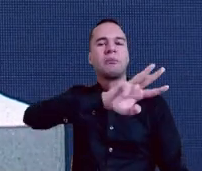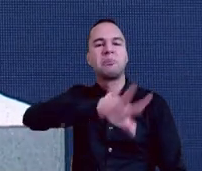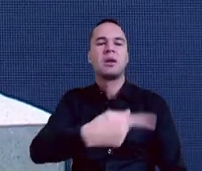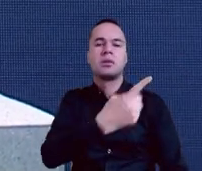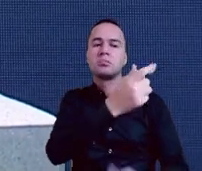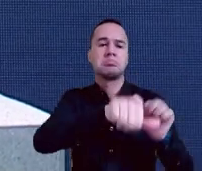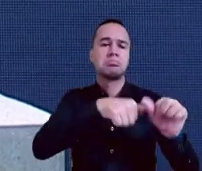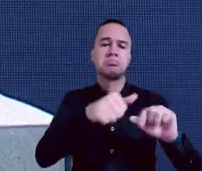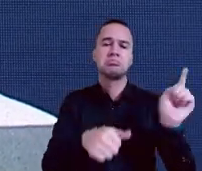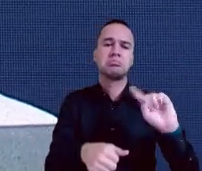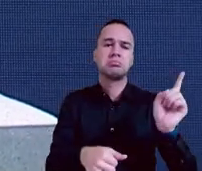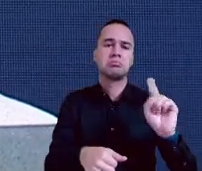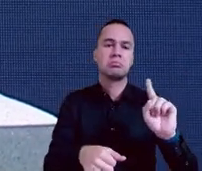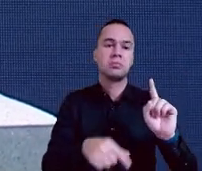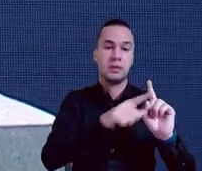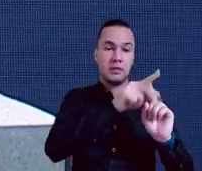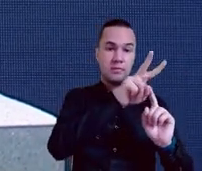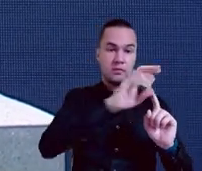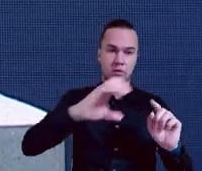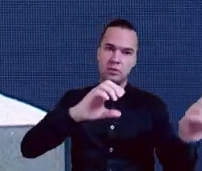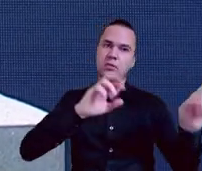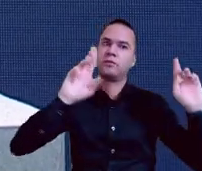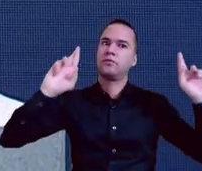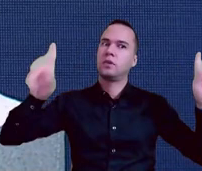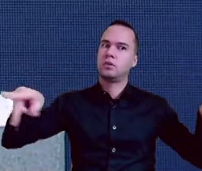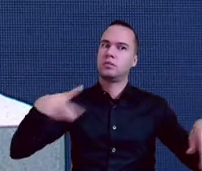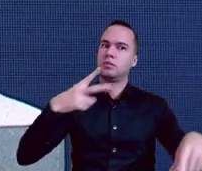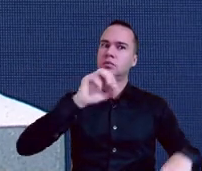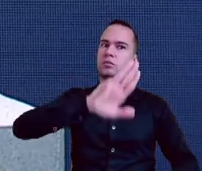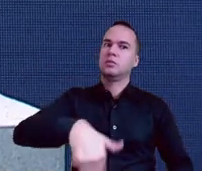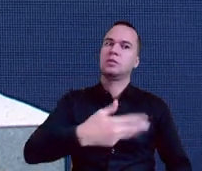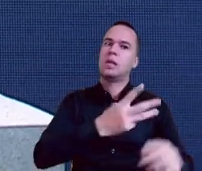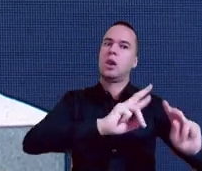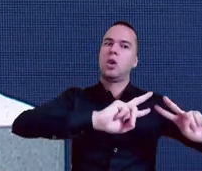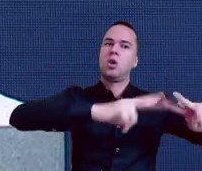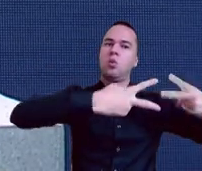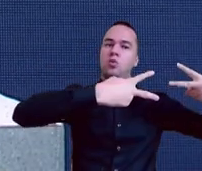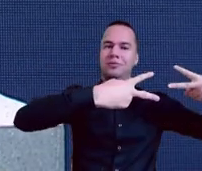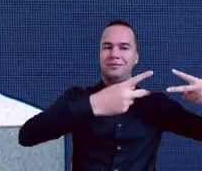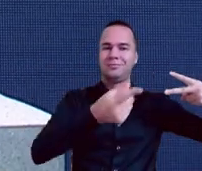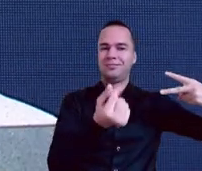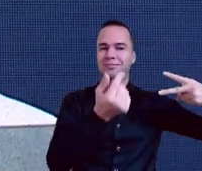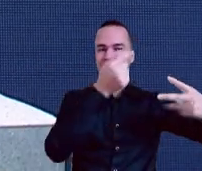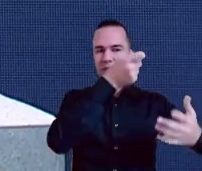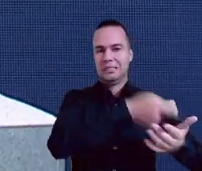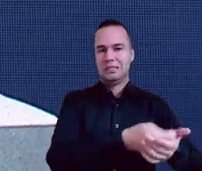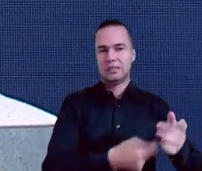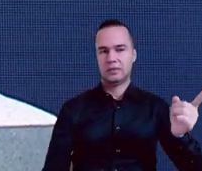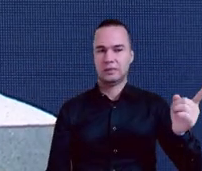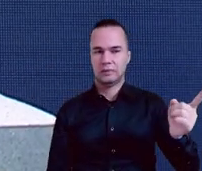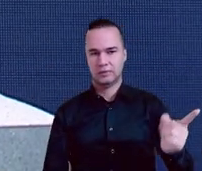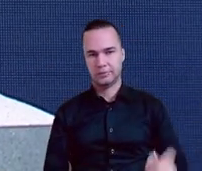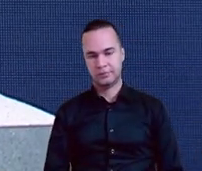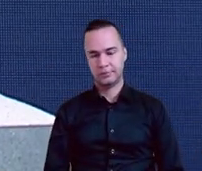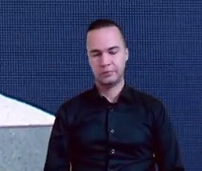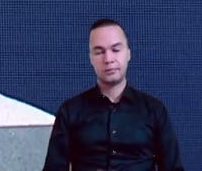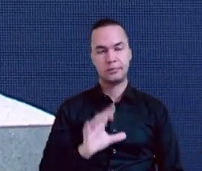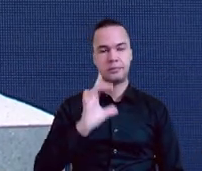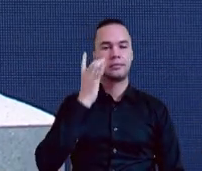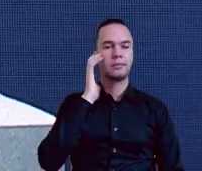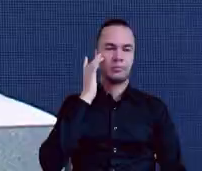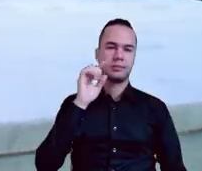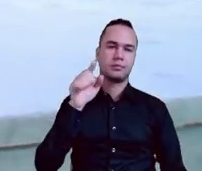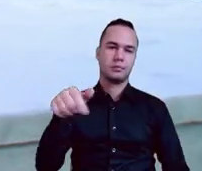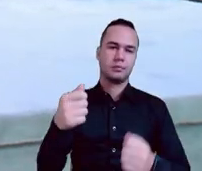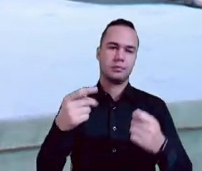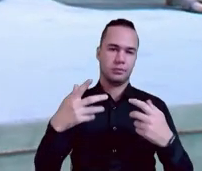por um ventre captor faz muita diferença é o dobro do valuation o dobro do dinheiro que você tá colocando naquele investimento mas acho que é legal tu não comentar